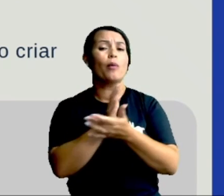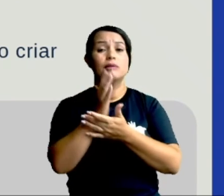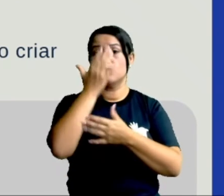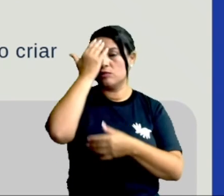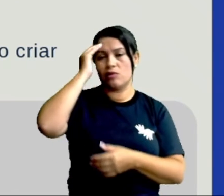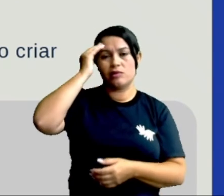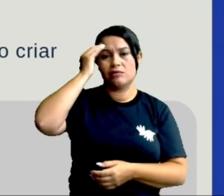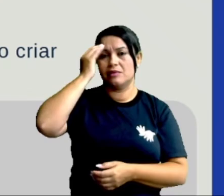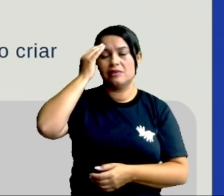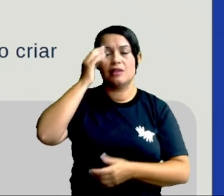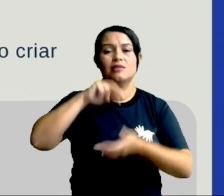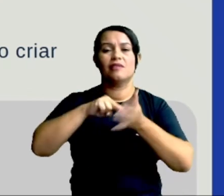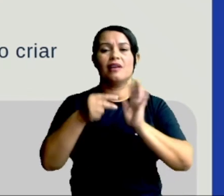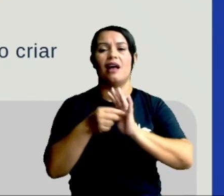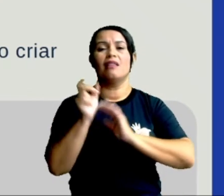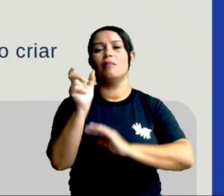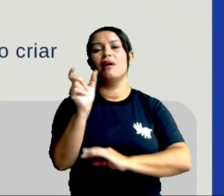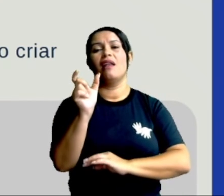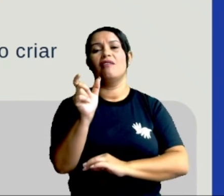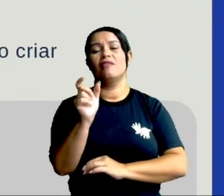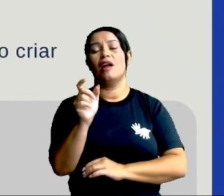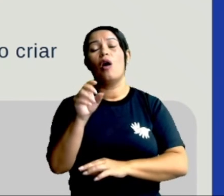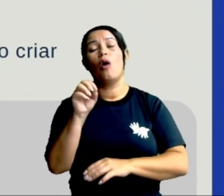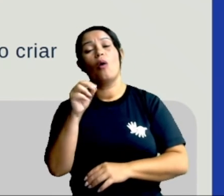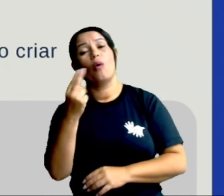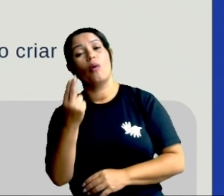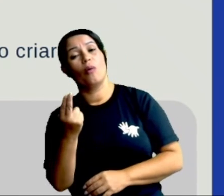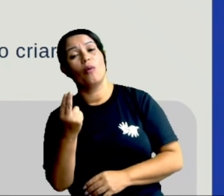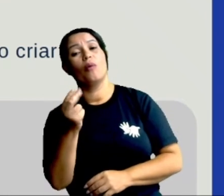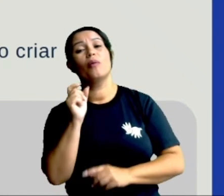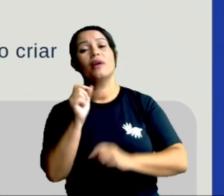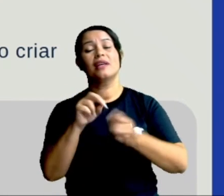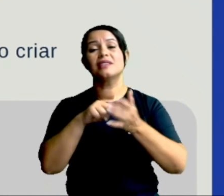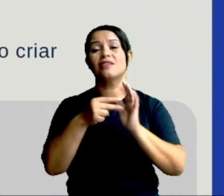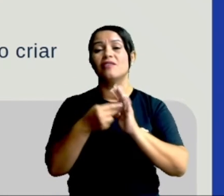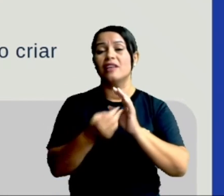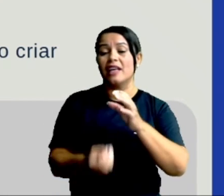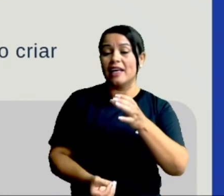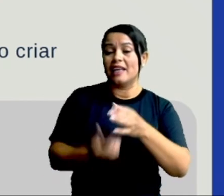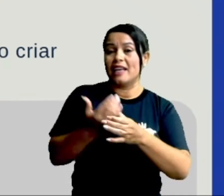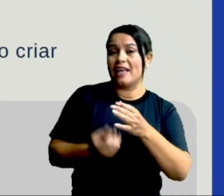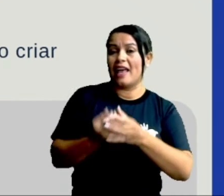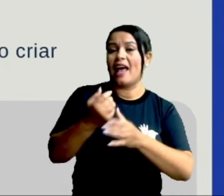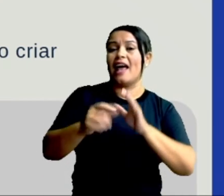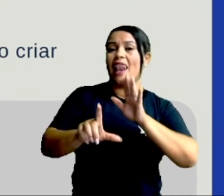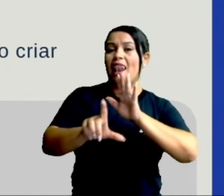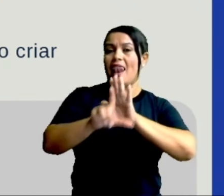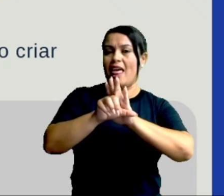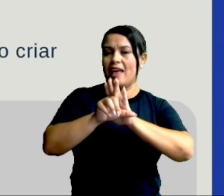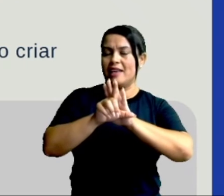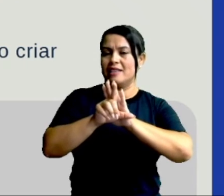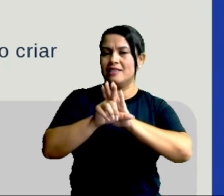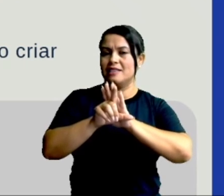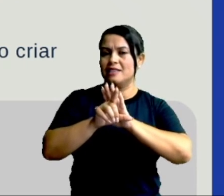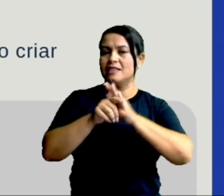não compreendem esse significado. Aí eu digo, ou seja, é preciso criar leis que limitem o